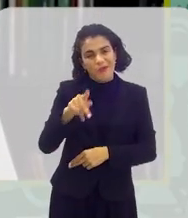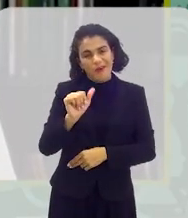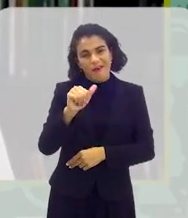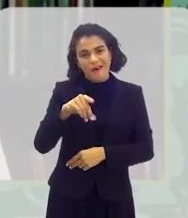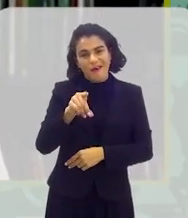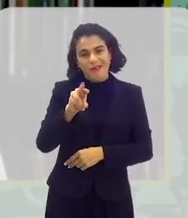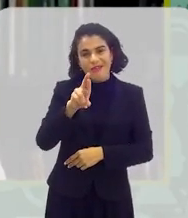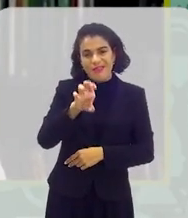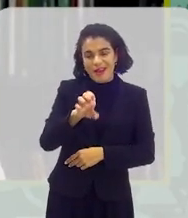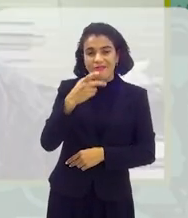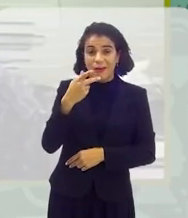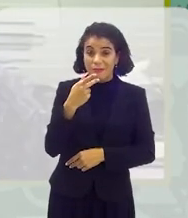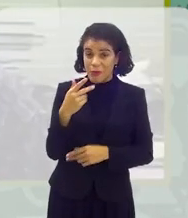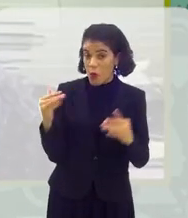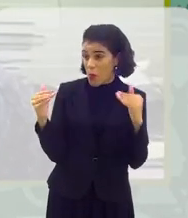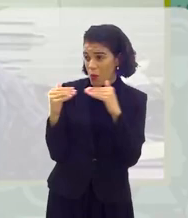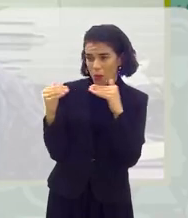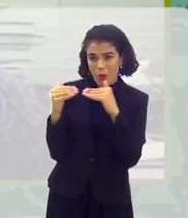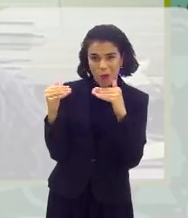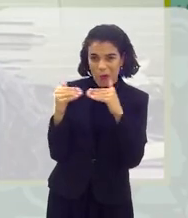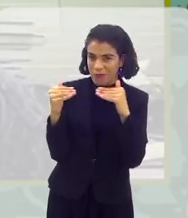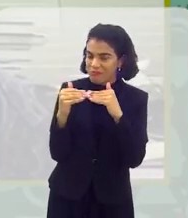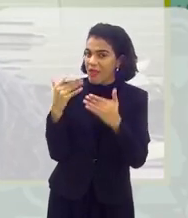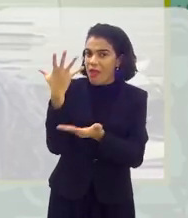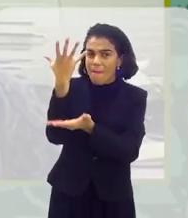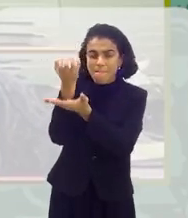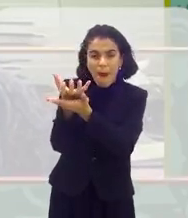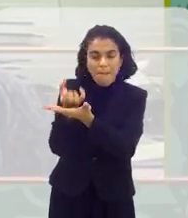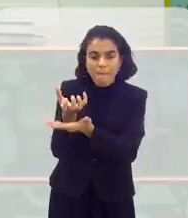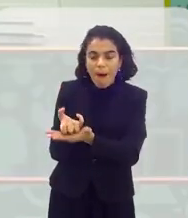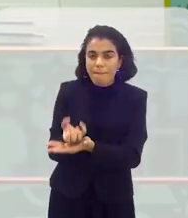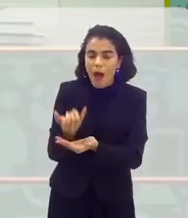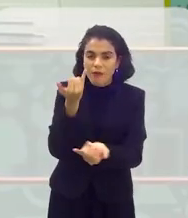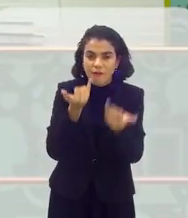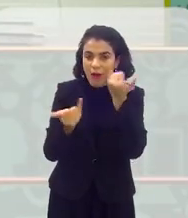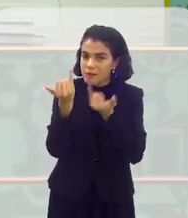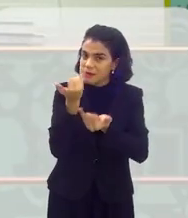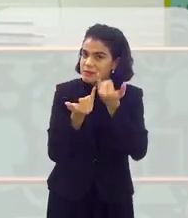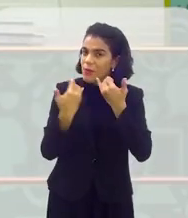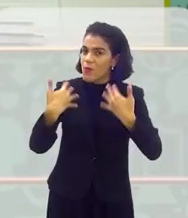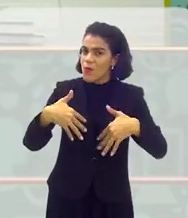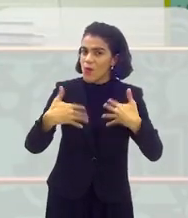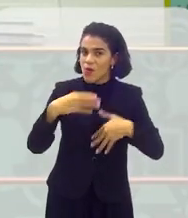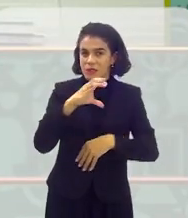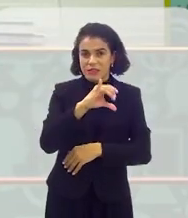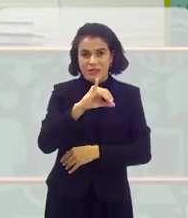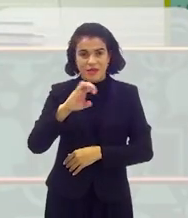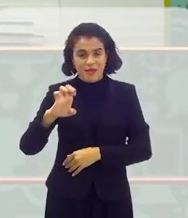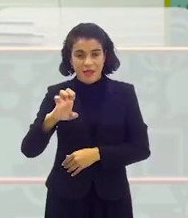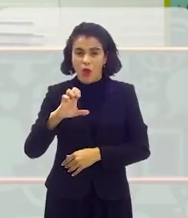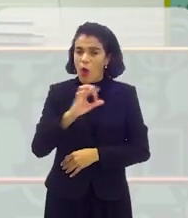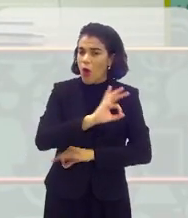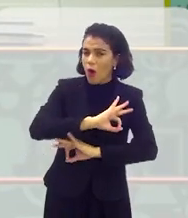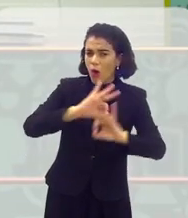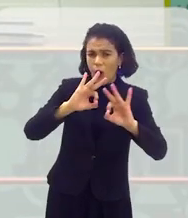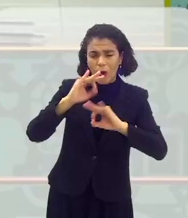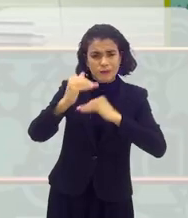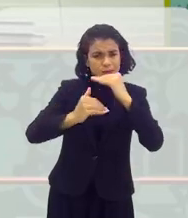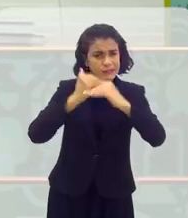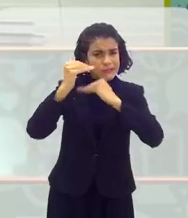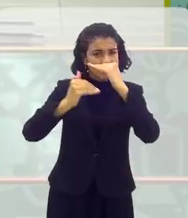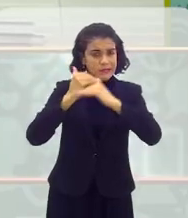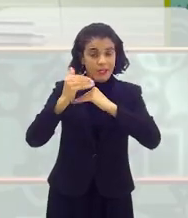professor André colocou complementar né Tem uma massa muito rica de dados então uma ferramenta com